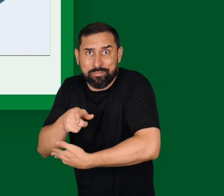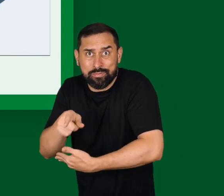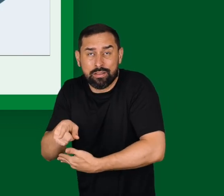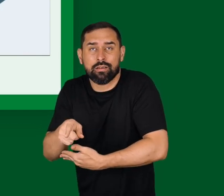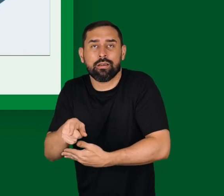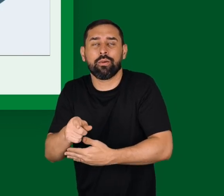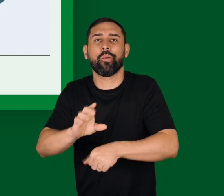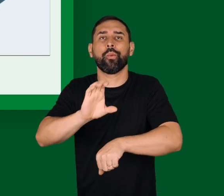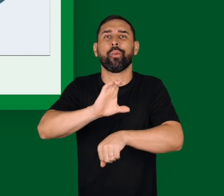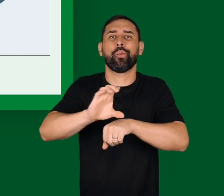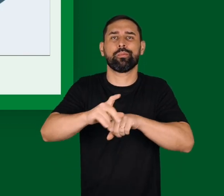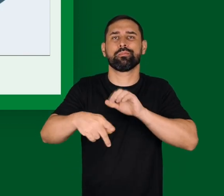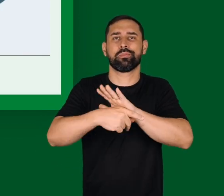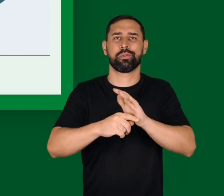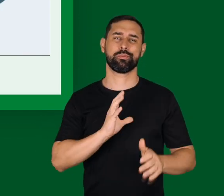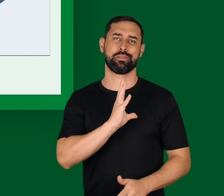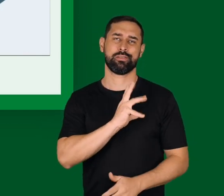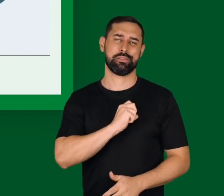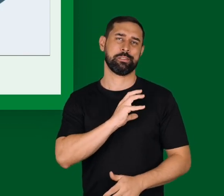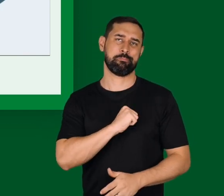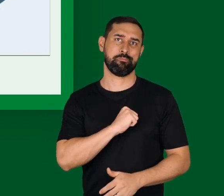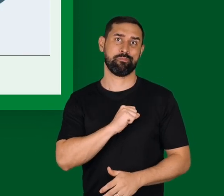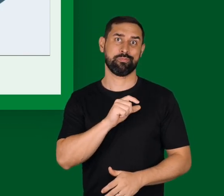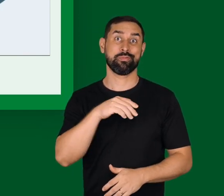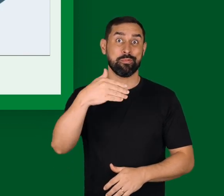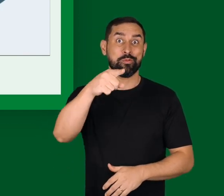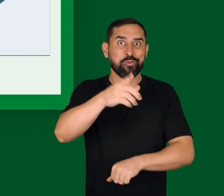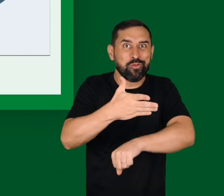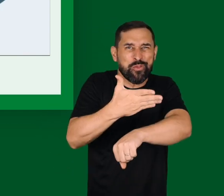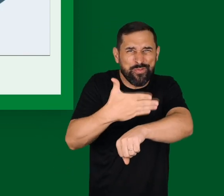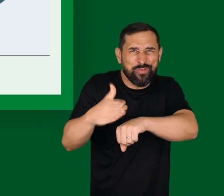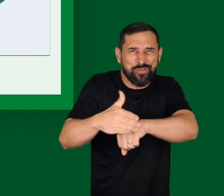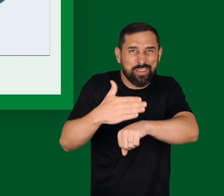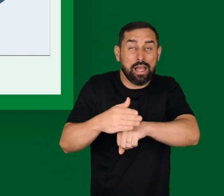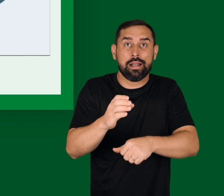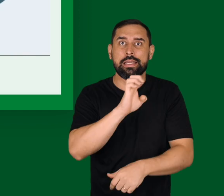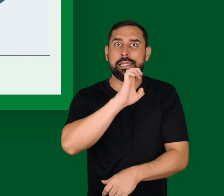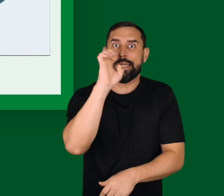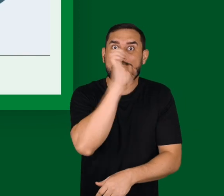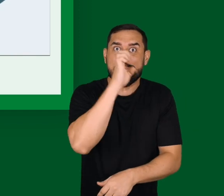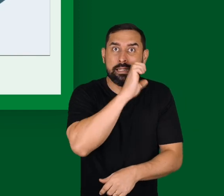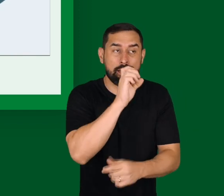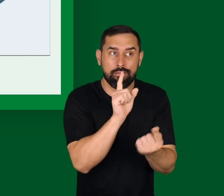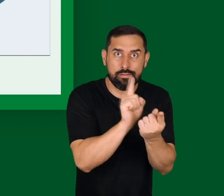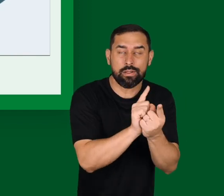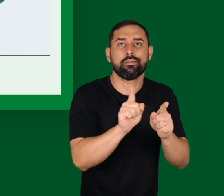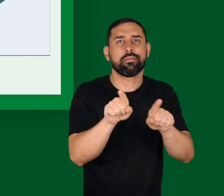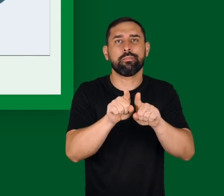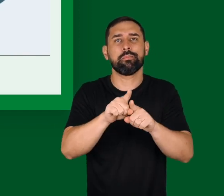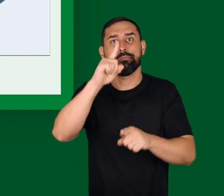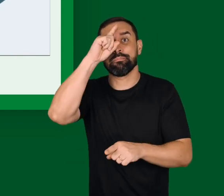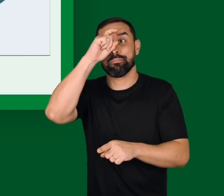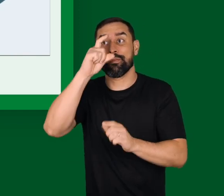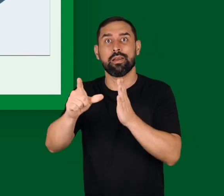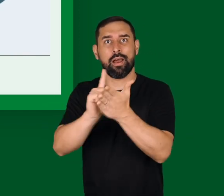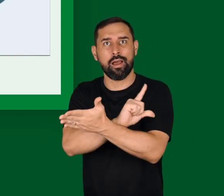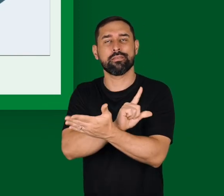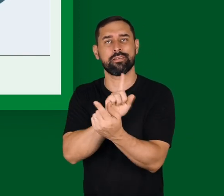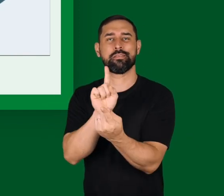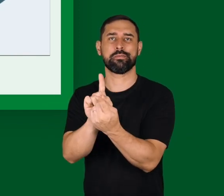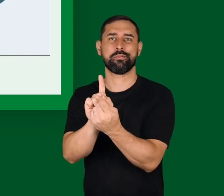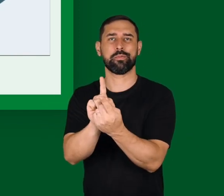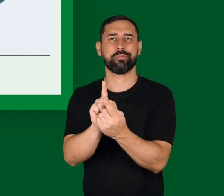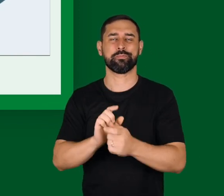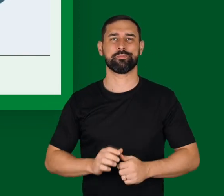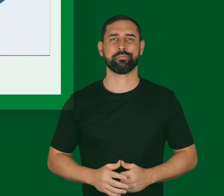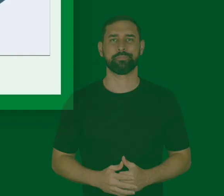SAMU, né, para quem vai estar entrando nas atividades práticas de atendimento de urgência no atendimento